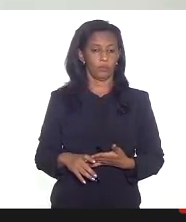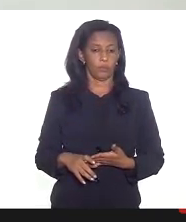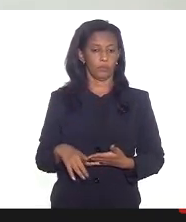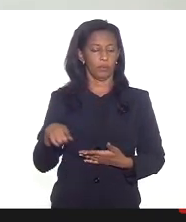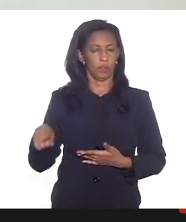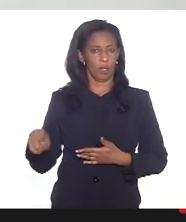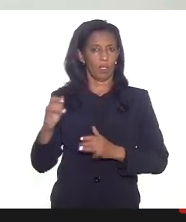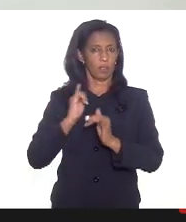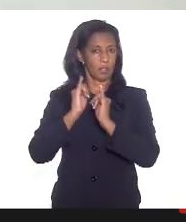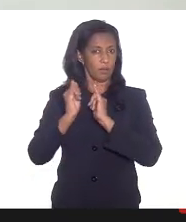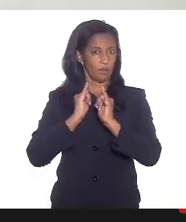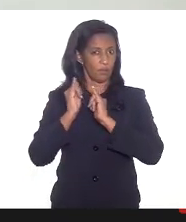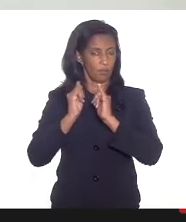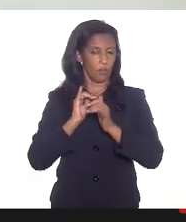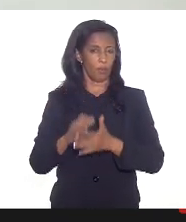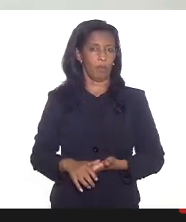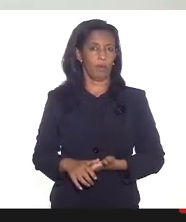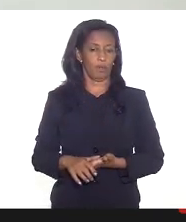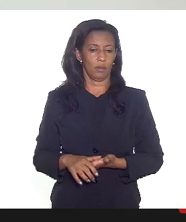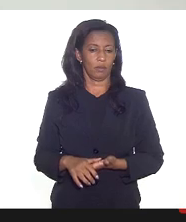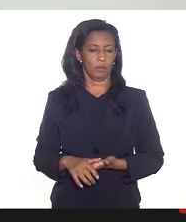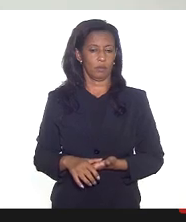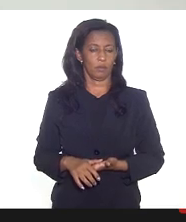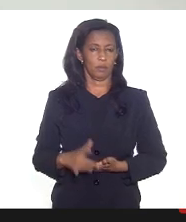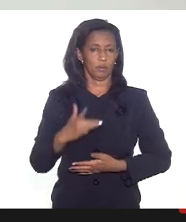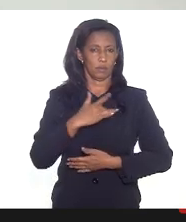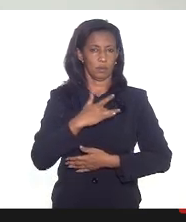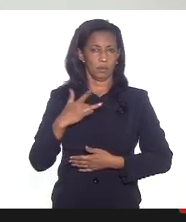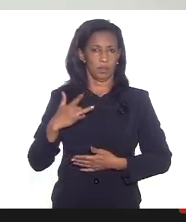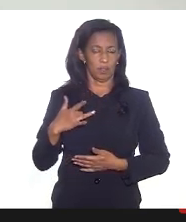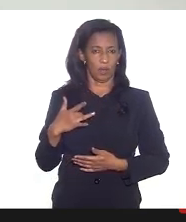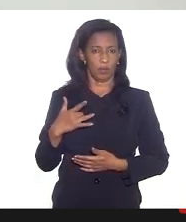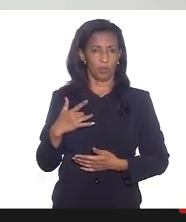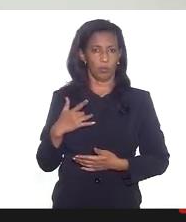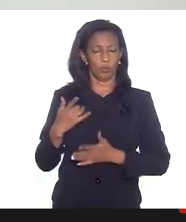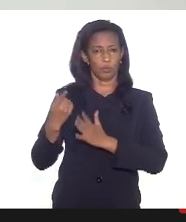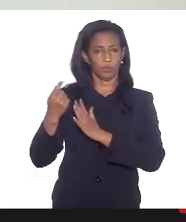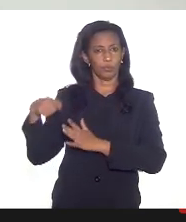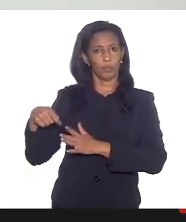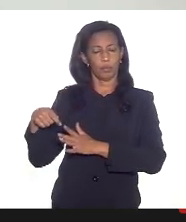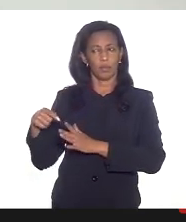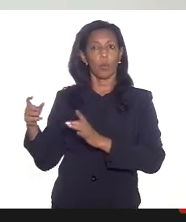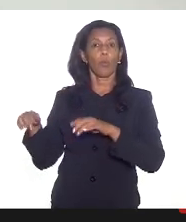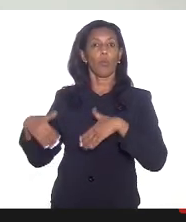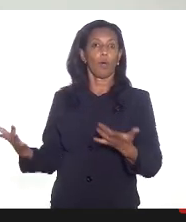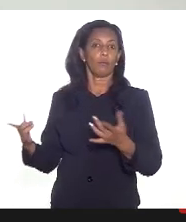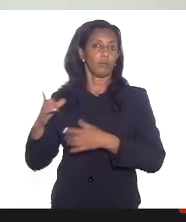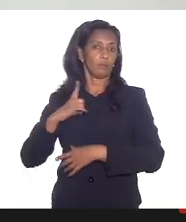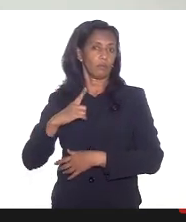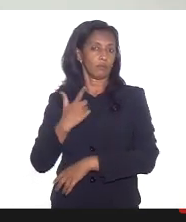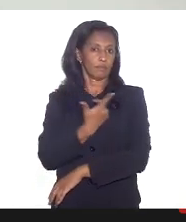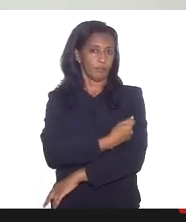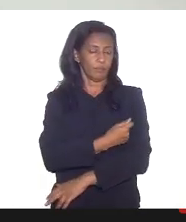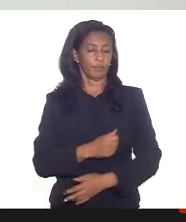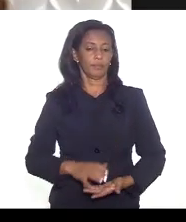mais informações para os profissionais de saúde para registro dessa indisponibilidade